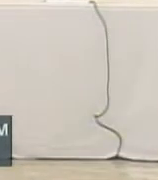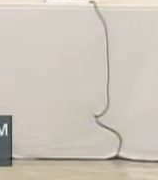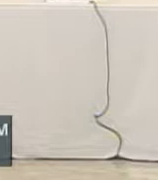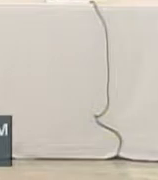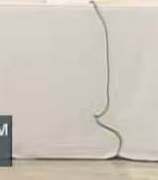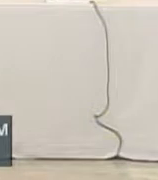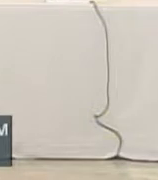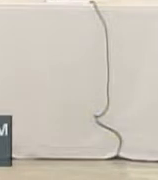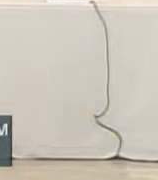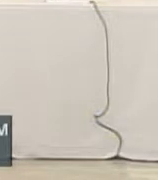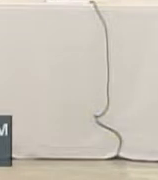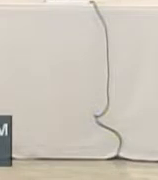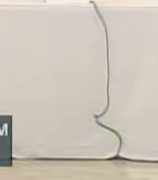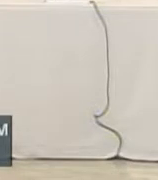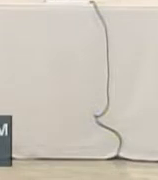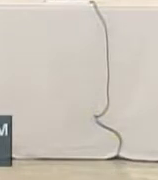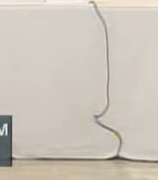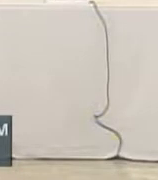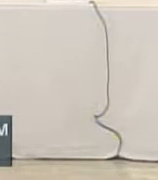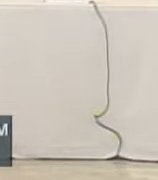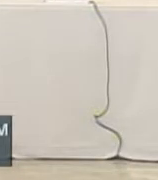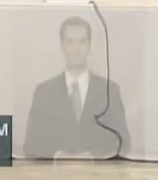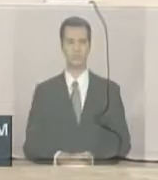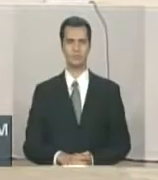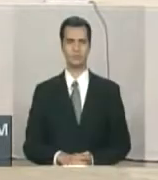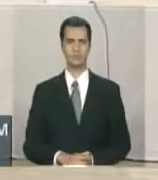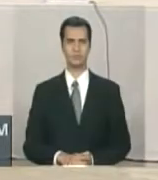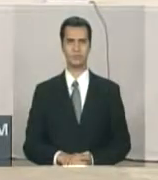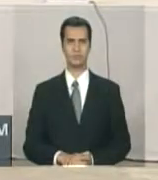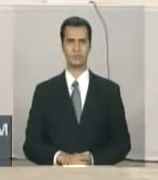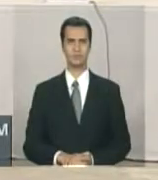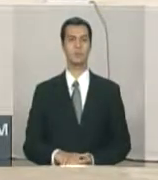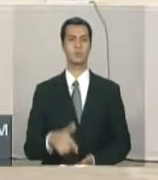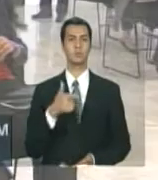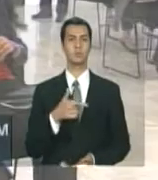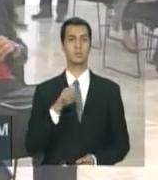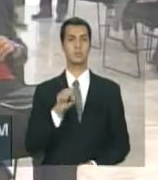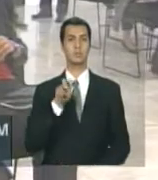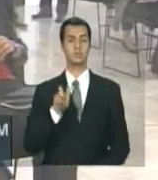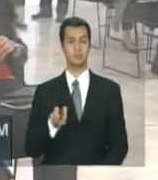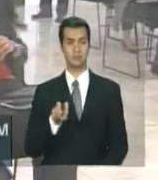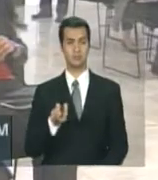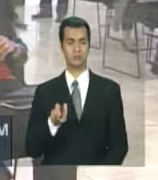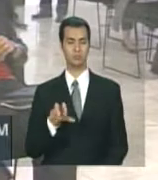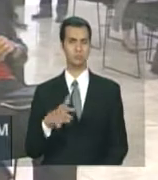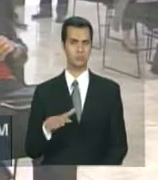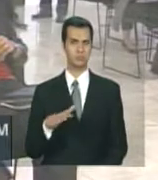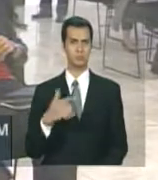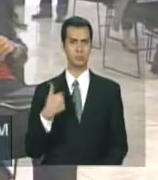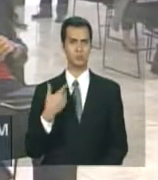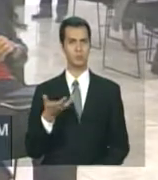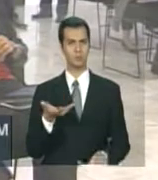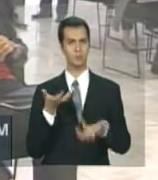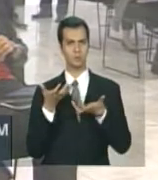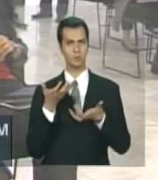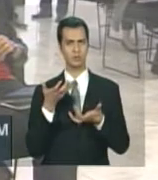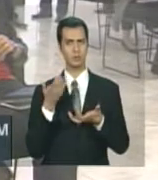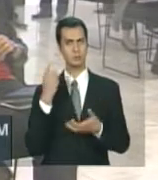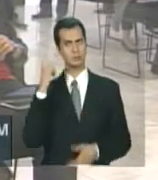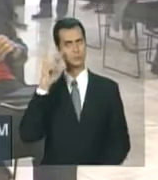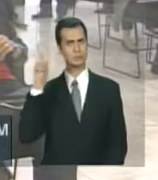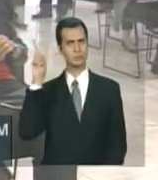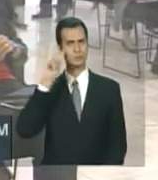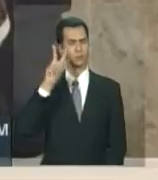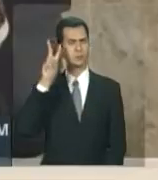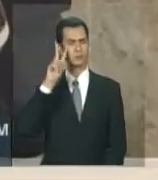Se não me engano, o ministro pode me ajudar. 285, se não me engano. E eu acho, Cristiano, aí deixa eu tentar só me lembrar